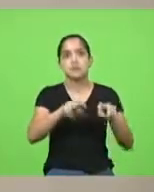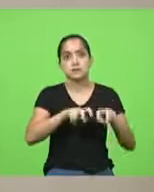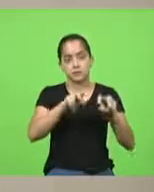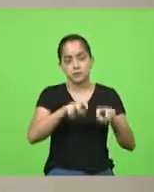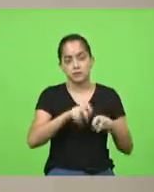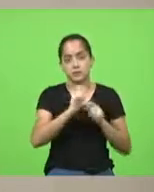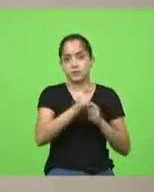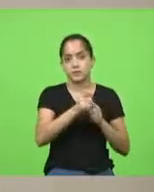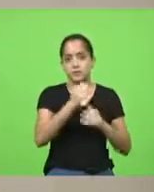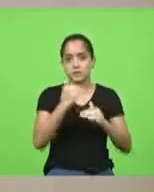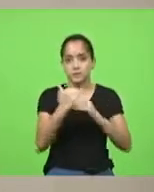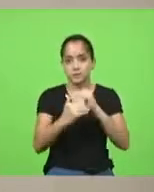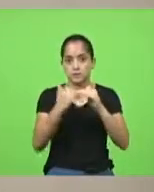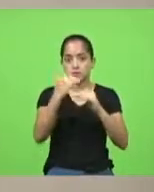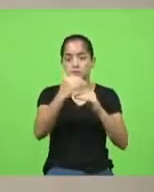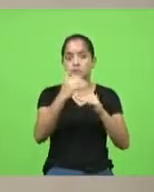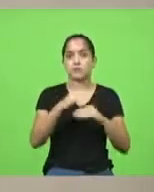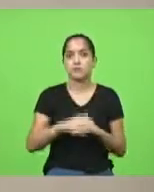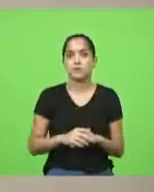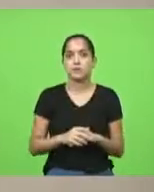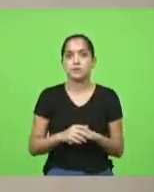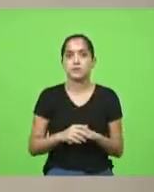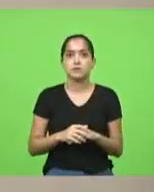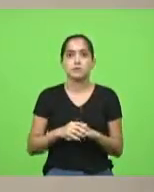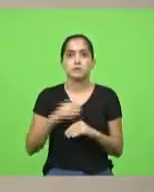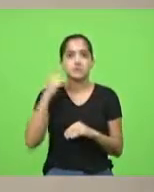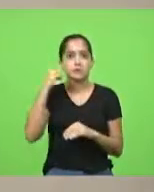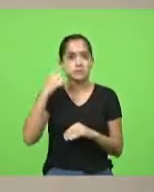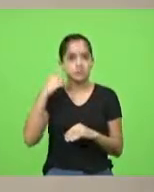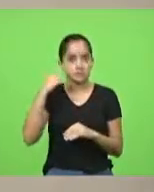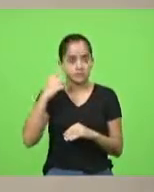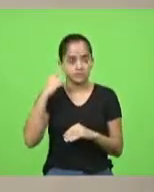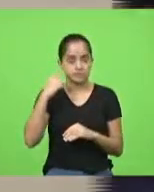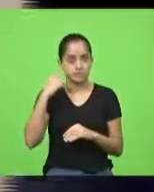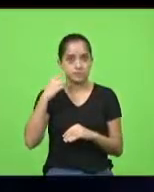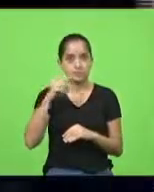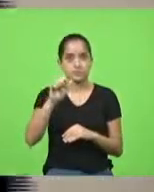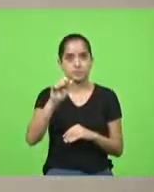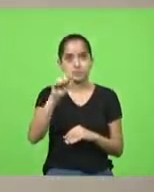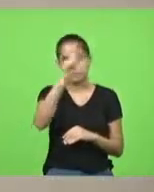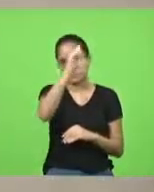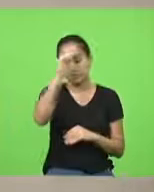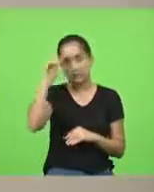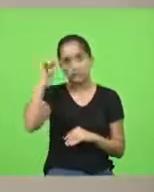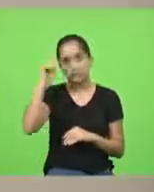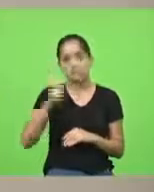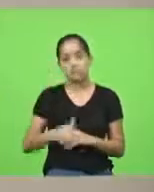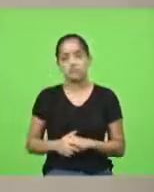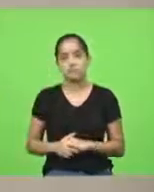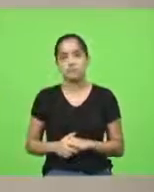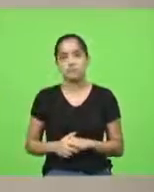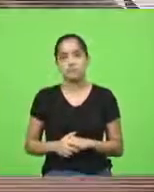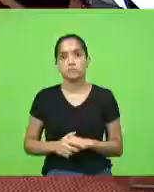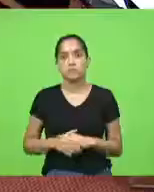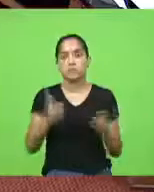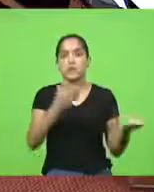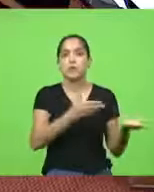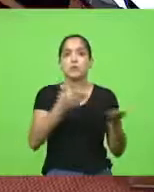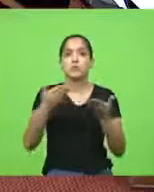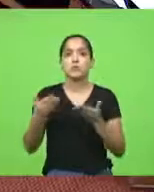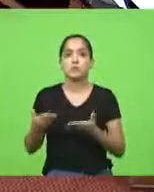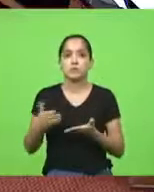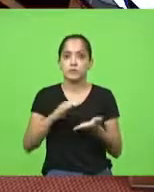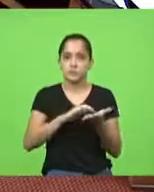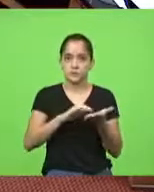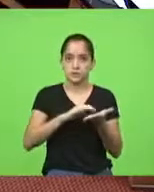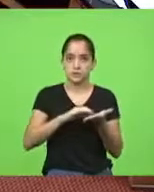e do Desenvolvimento Rural, deputado Altair Silva. Está suspensa a presente sessão. E é o tempo que convido o secretário